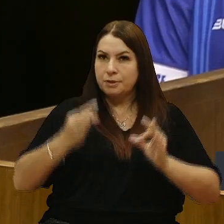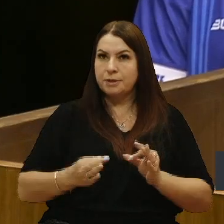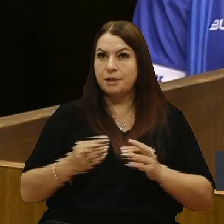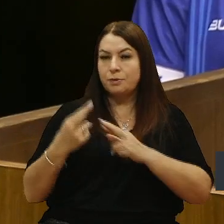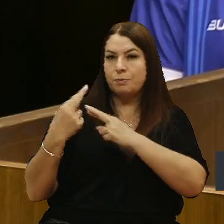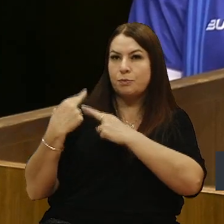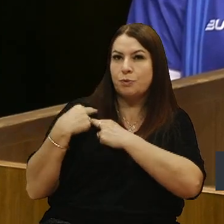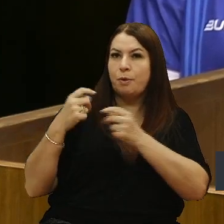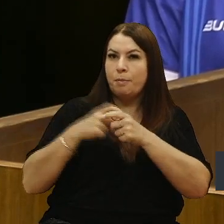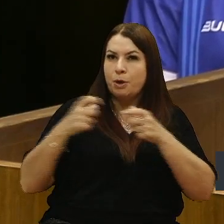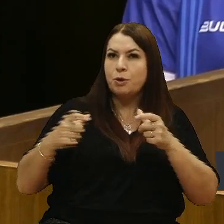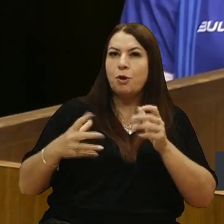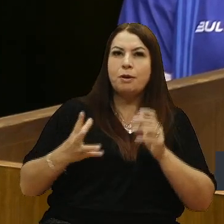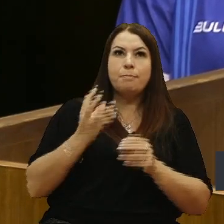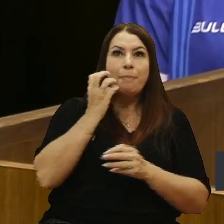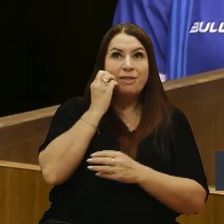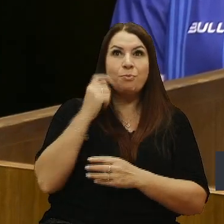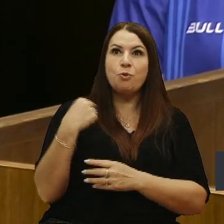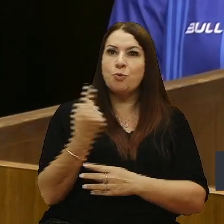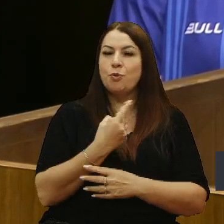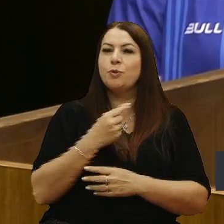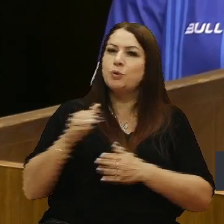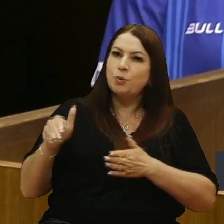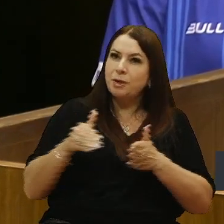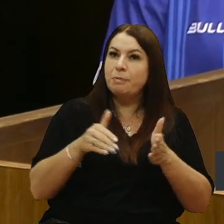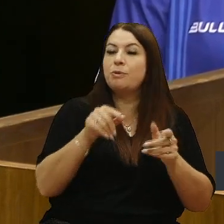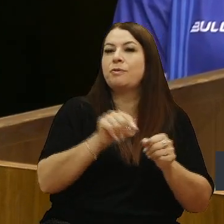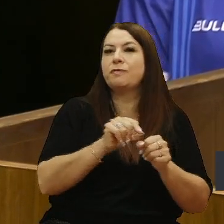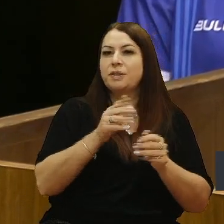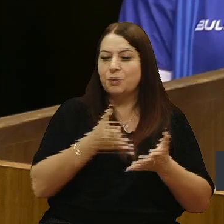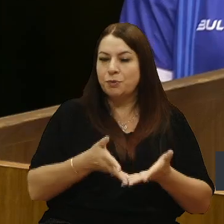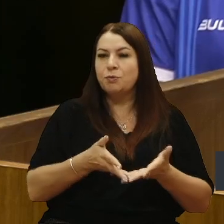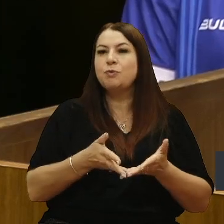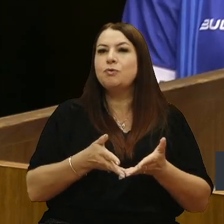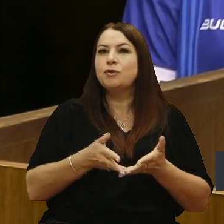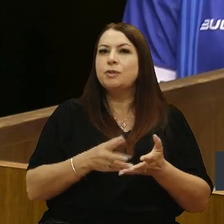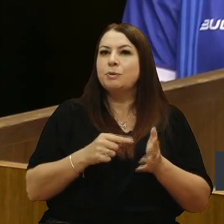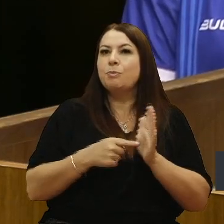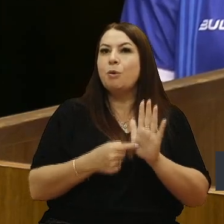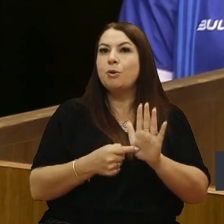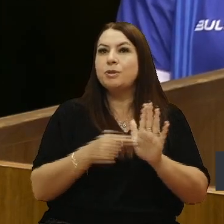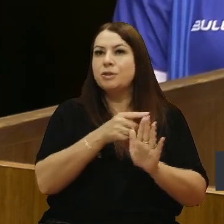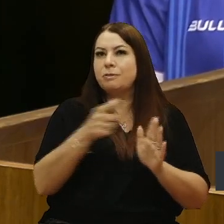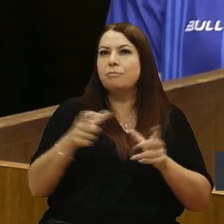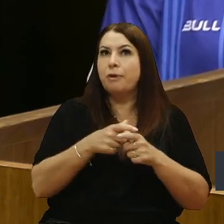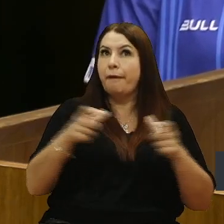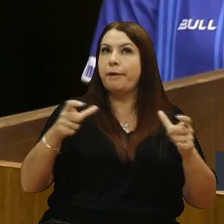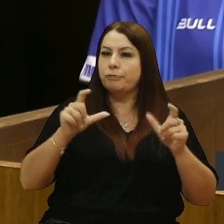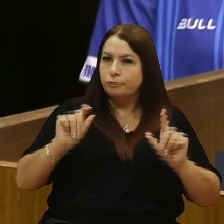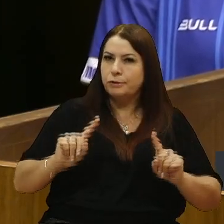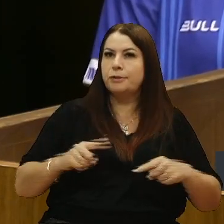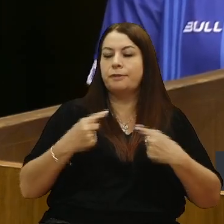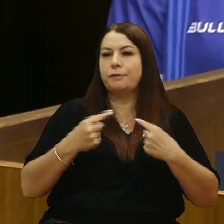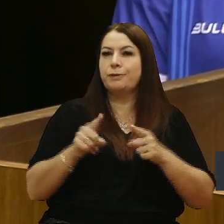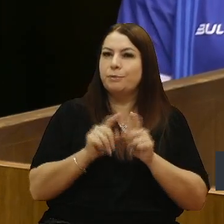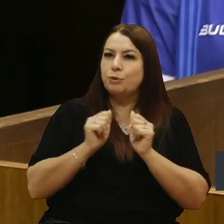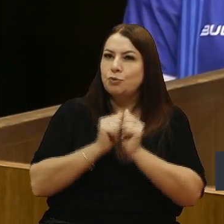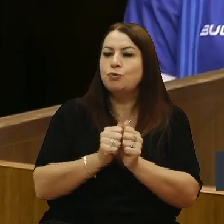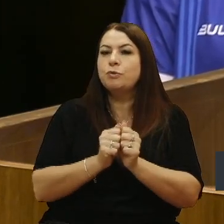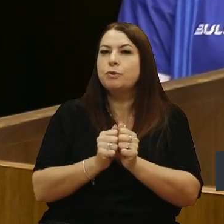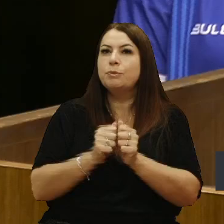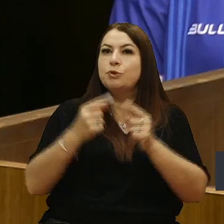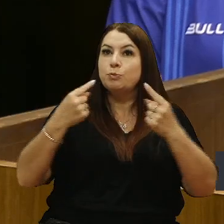são o nosso maior patrimônio e o caminho que estamos trilhando já nos coloca diante de grandes desafios. Estaremos